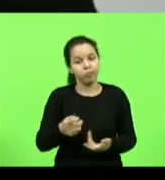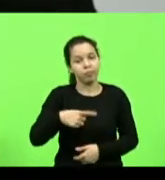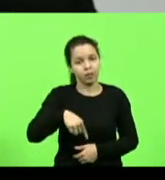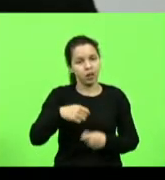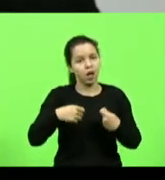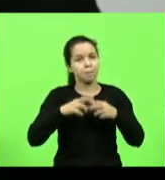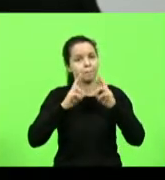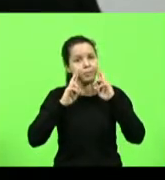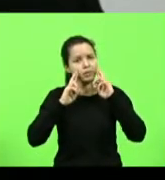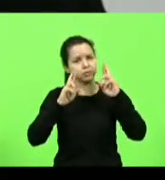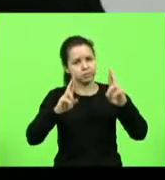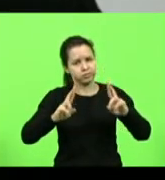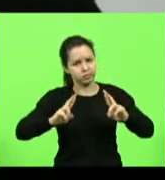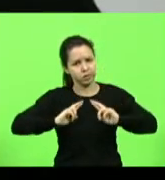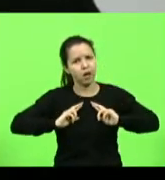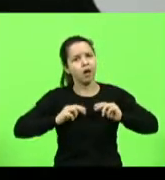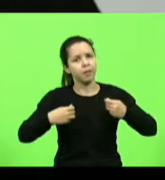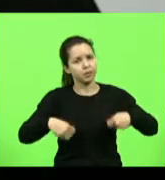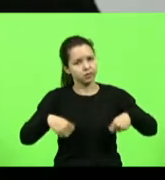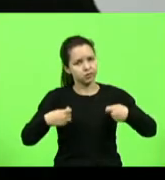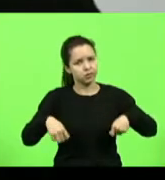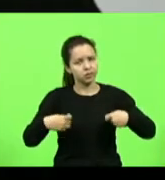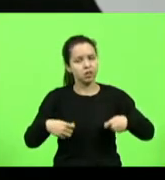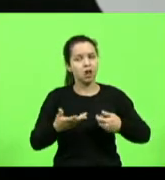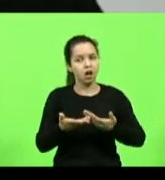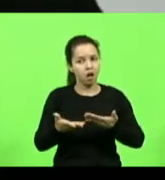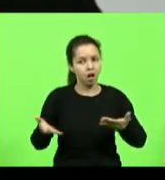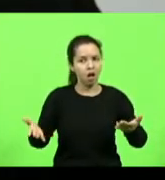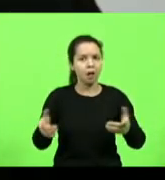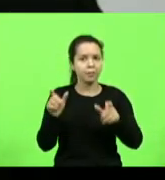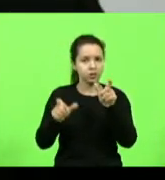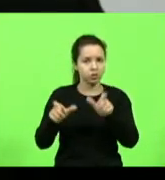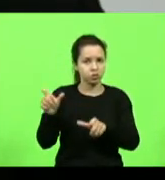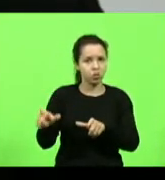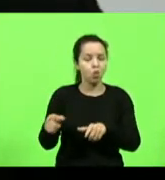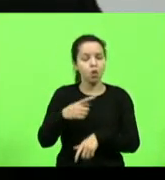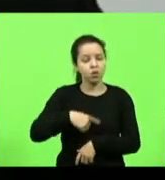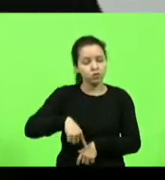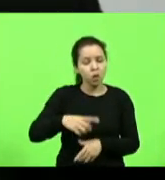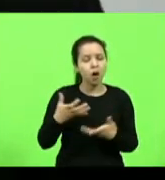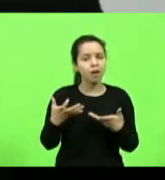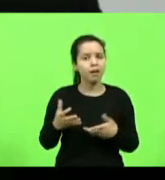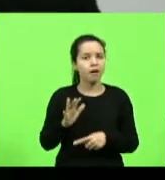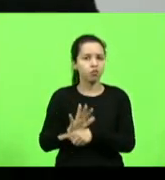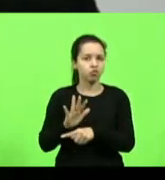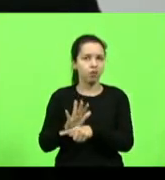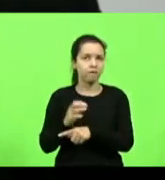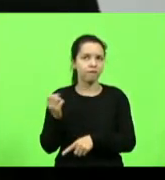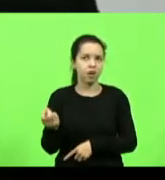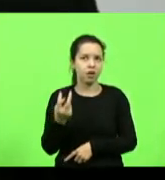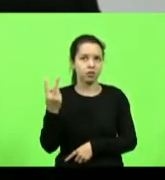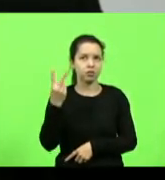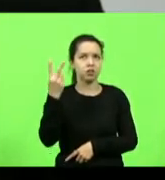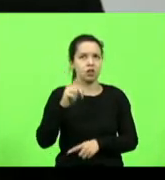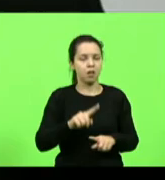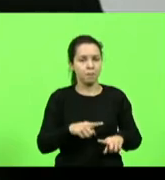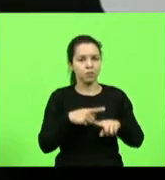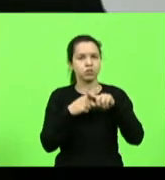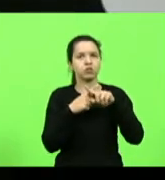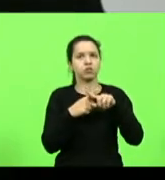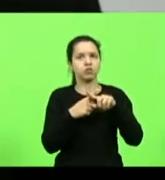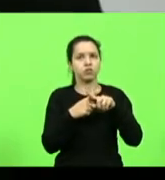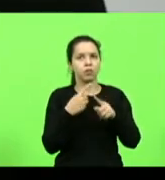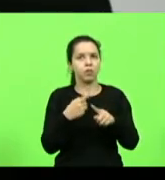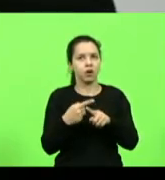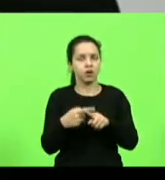Então, que as pessoas, que a gente possa conseguir agregar valor e que todo mundo, um jogo de soma positiva, porque